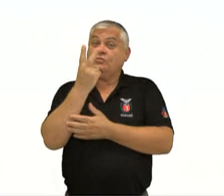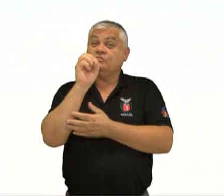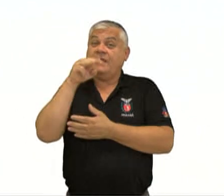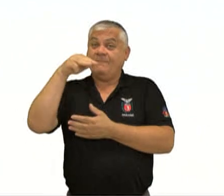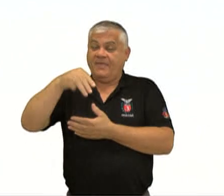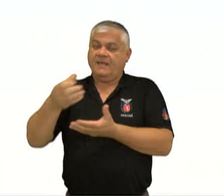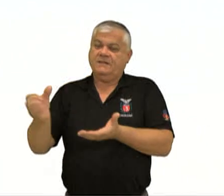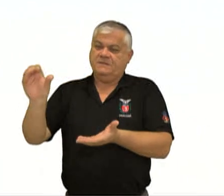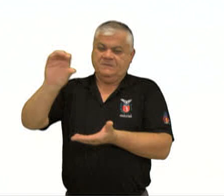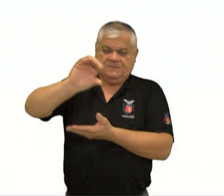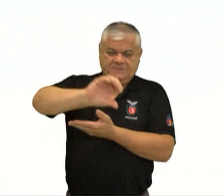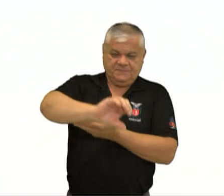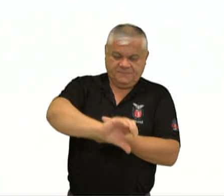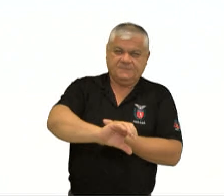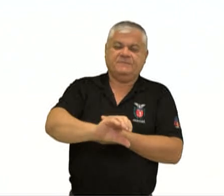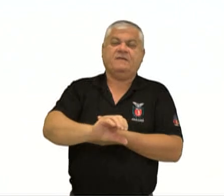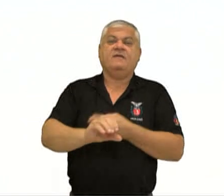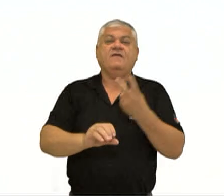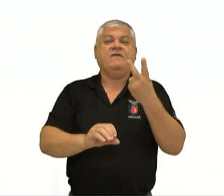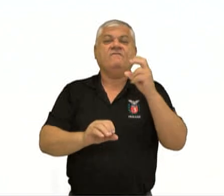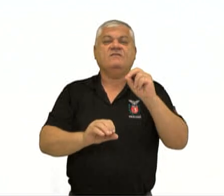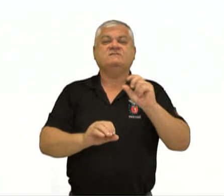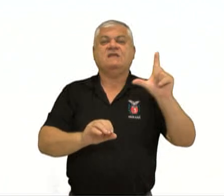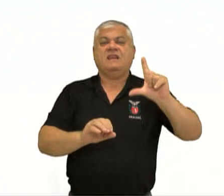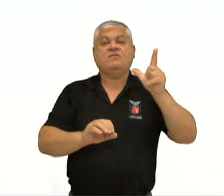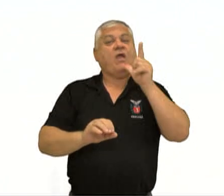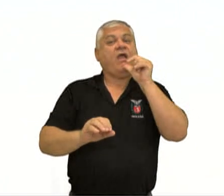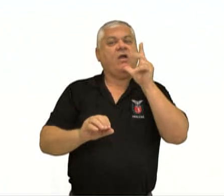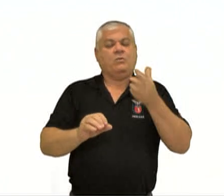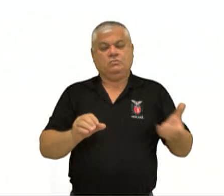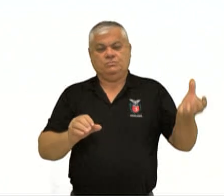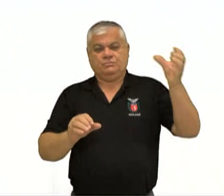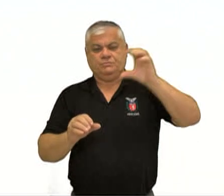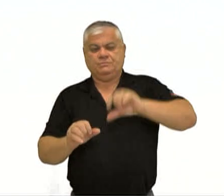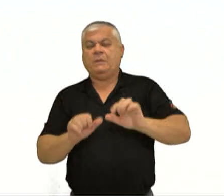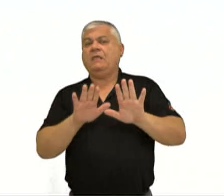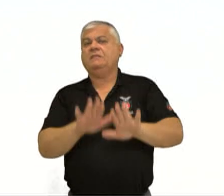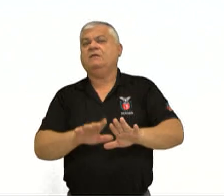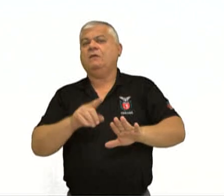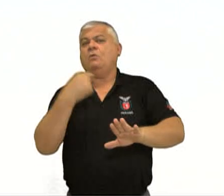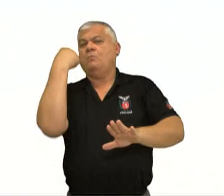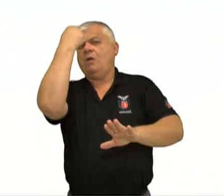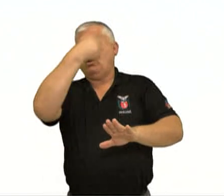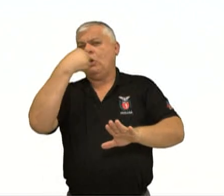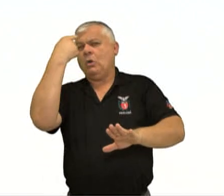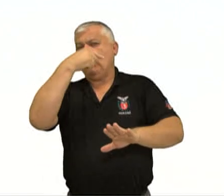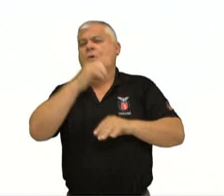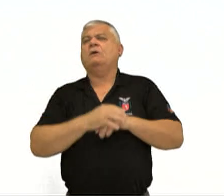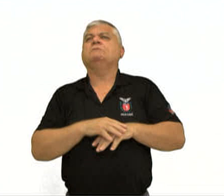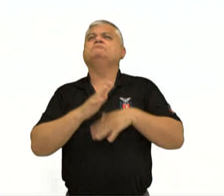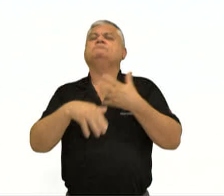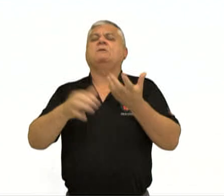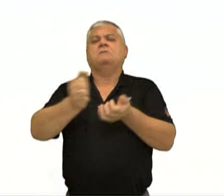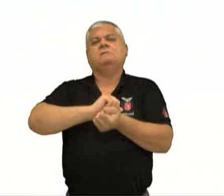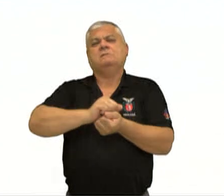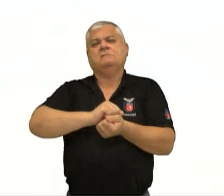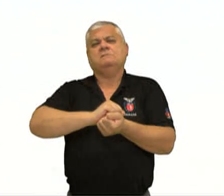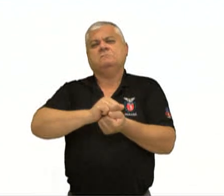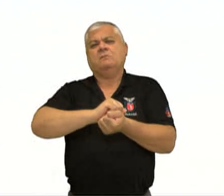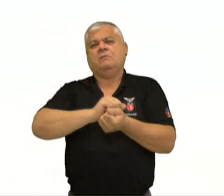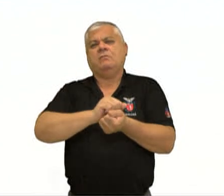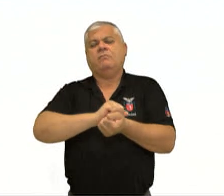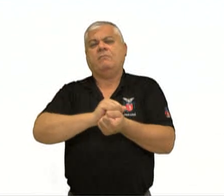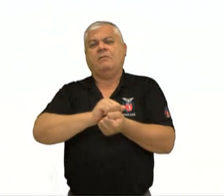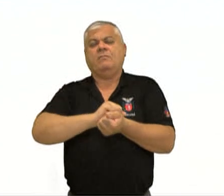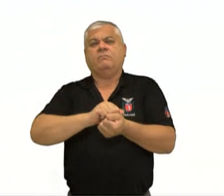de alvejante para cada 20 litros de água, deixando de molho por 1 hora. Enxague bem e faça a lavagem normal no tanque